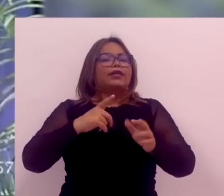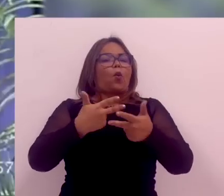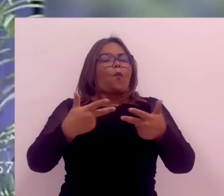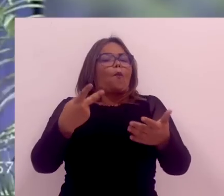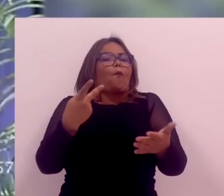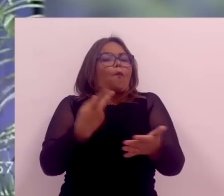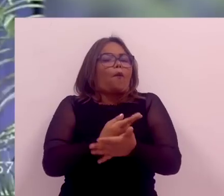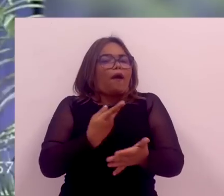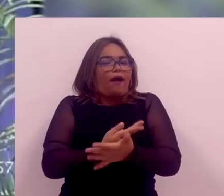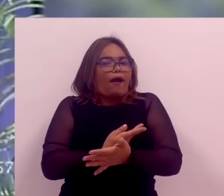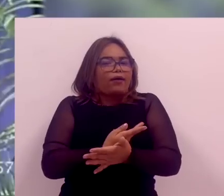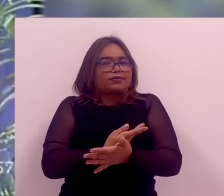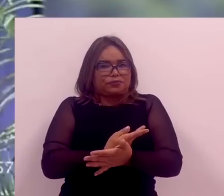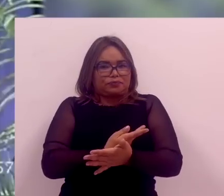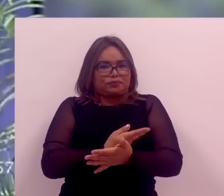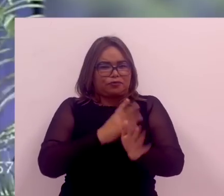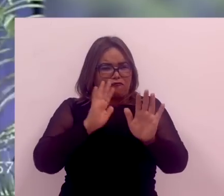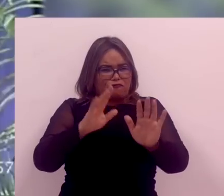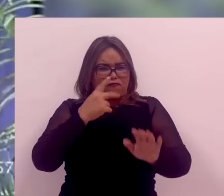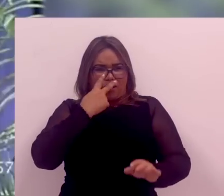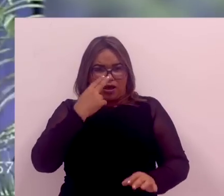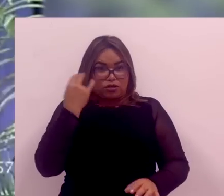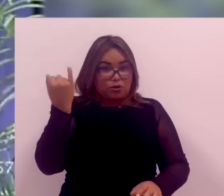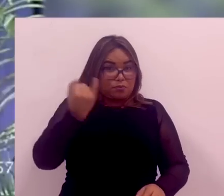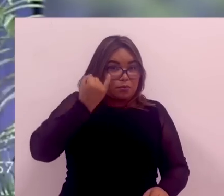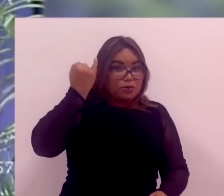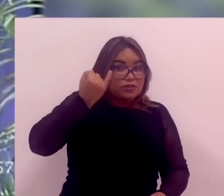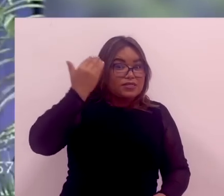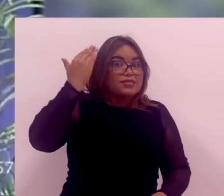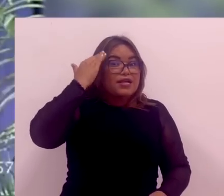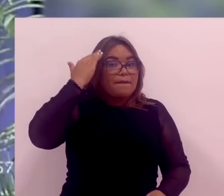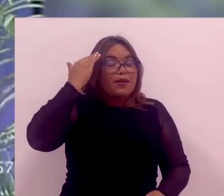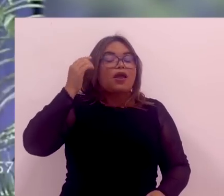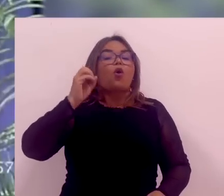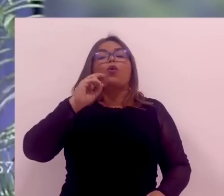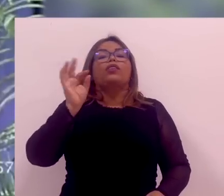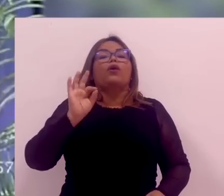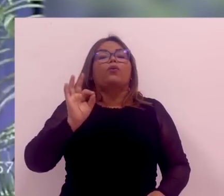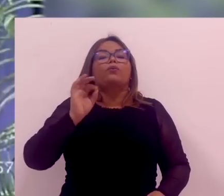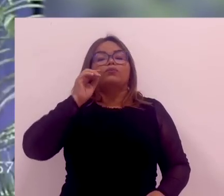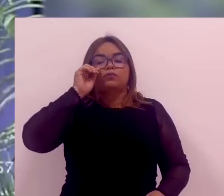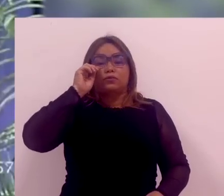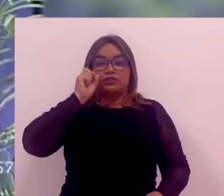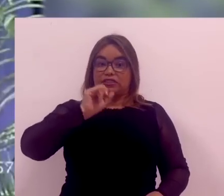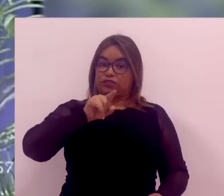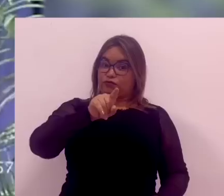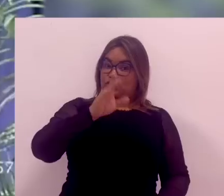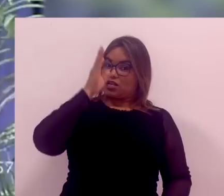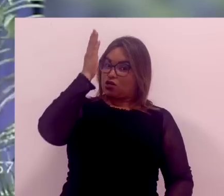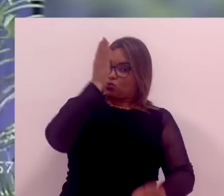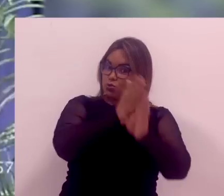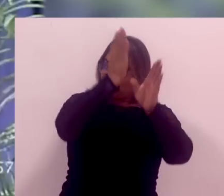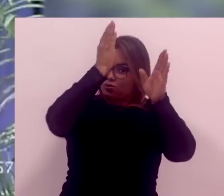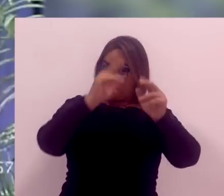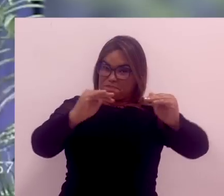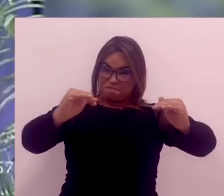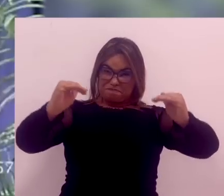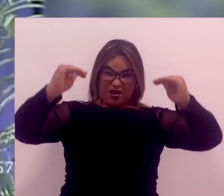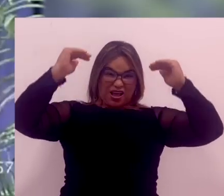maravilhosas eles fazem, para, tem alguma coisa errada aqui. Sim ou não? Vocês acham que isso é importante?